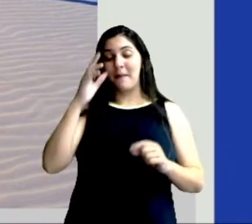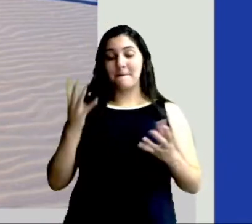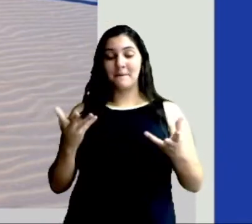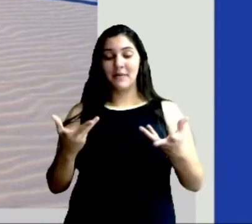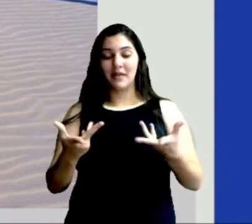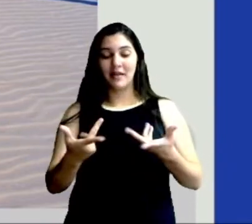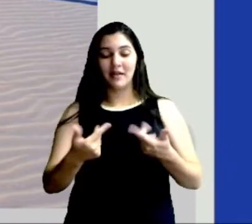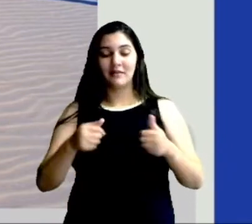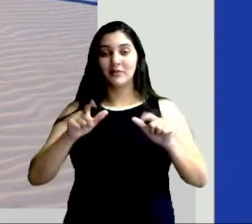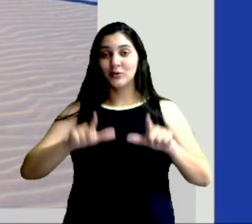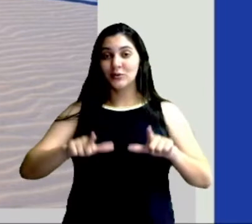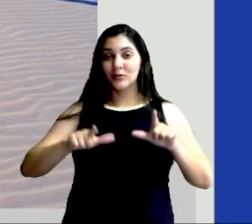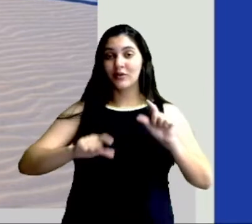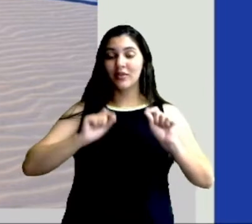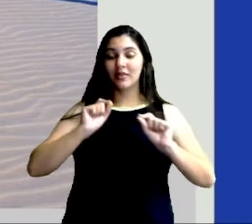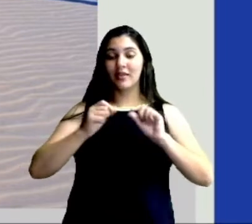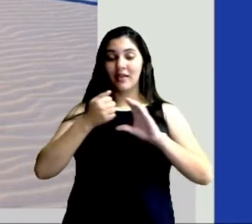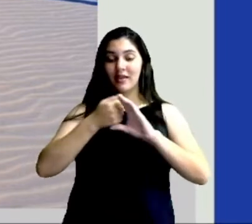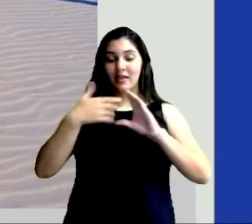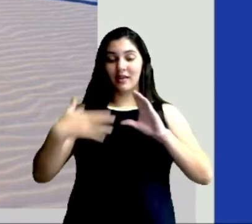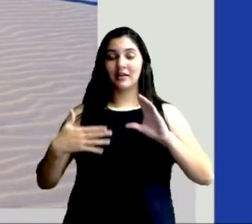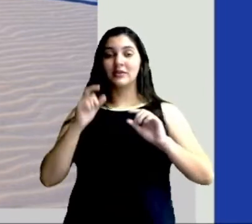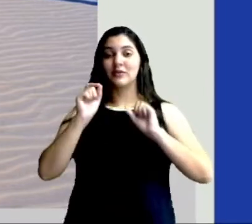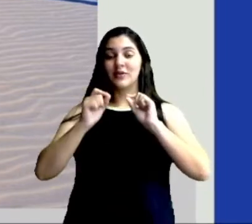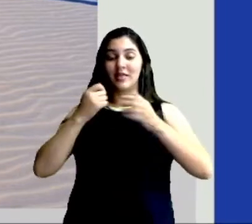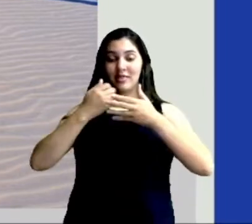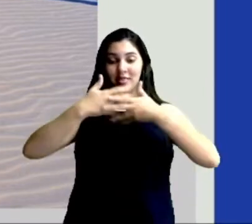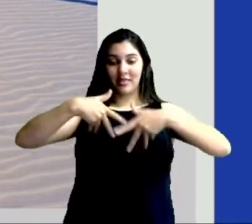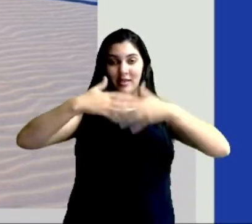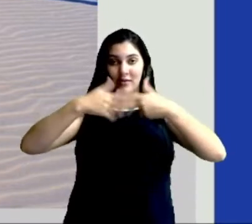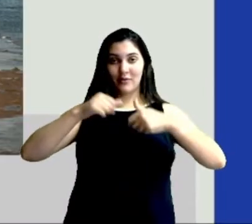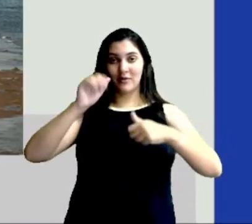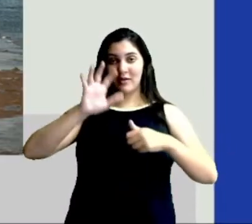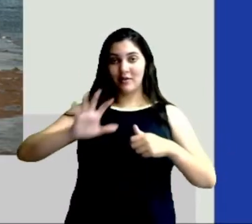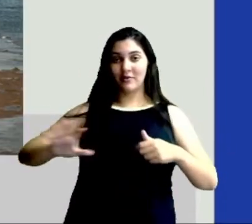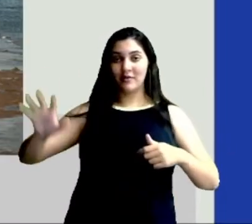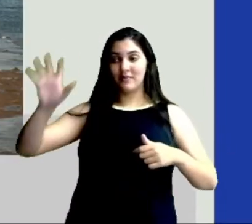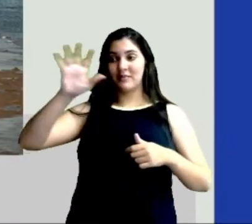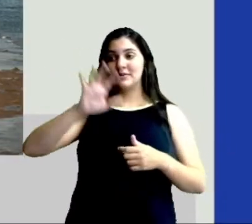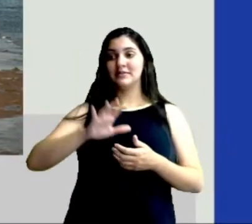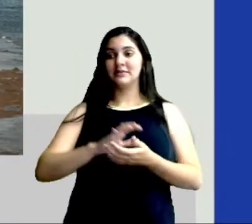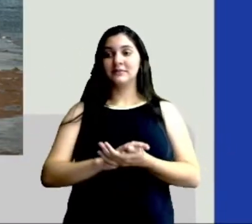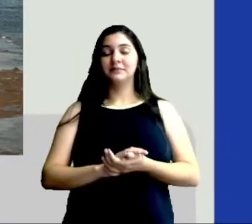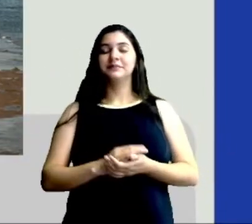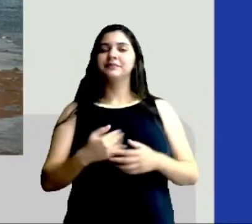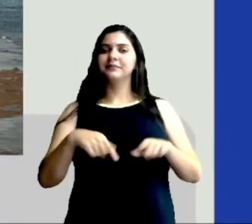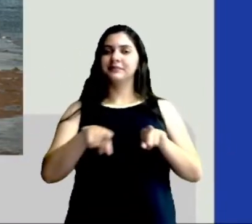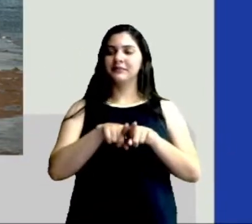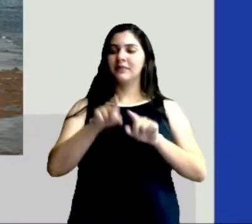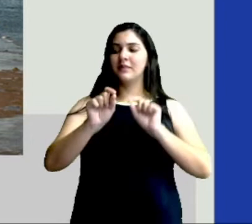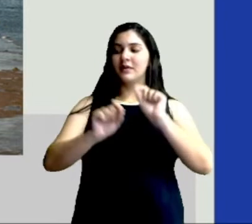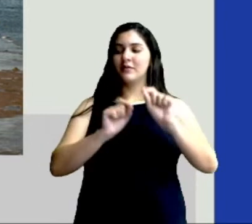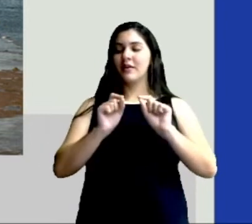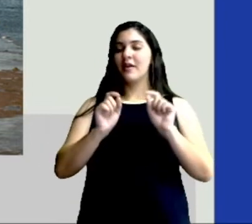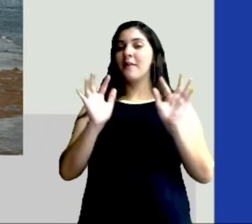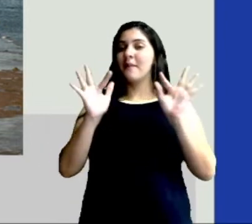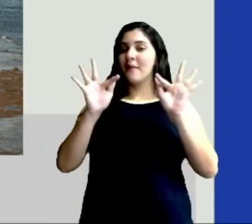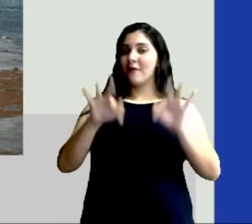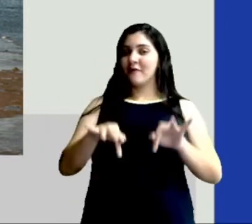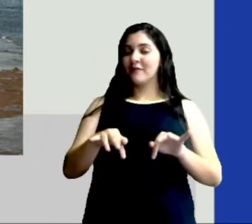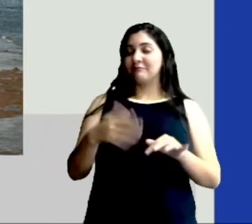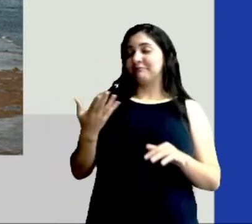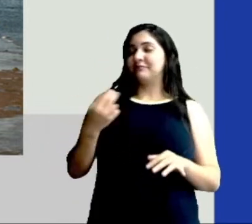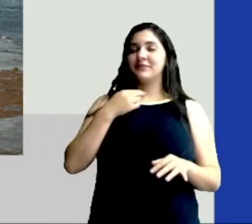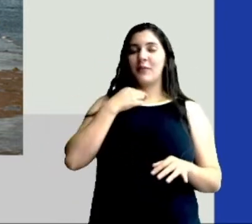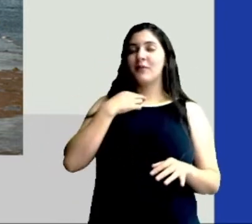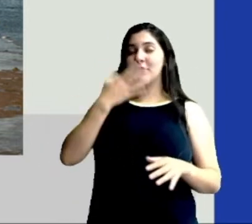a questão desse aspecto mais natural da paisagem. E também, por fim, para não